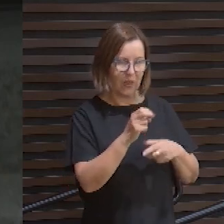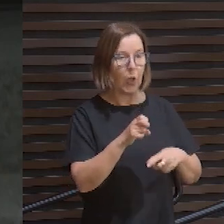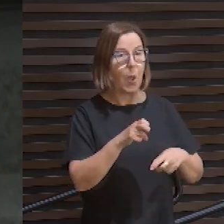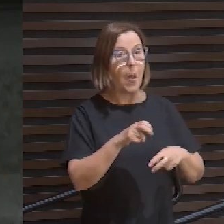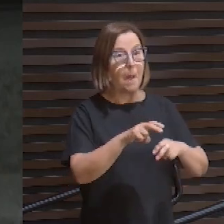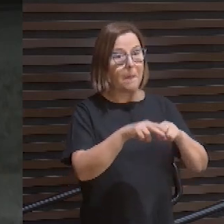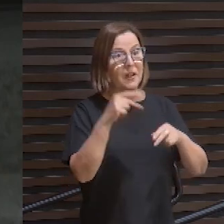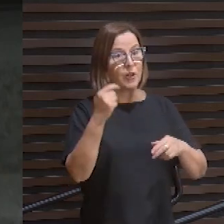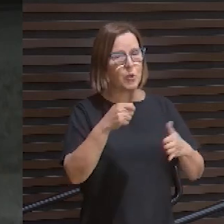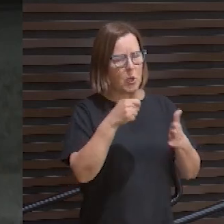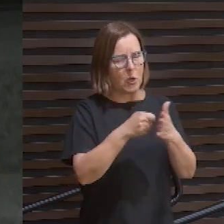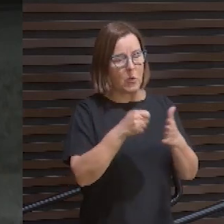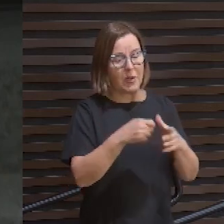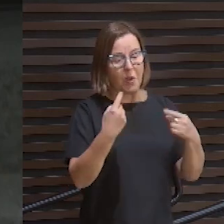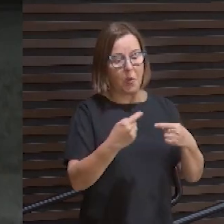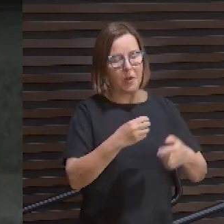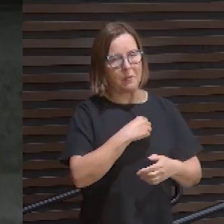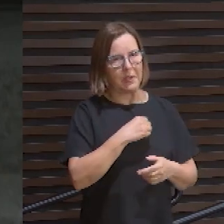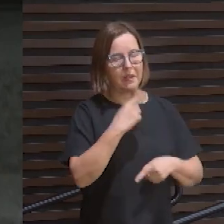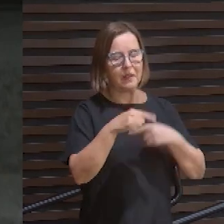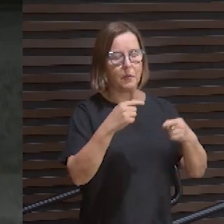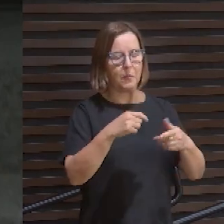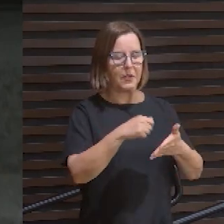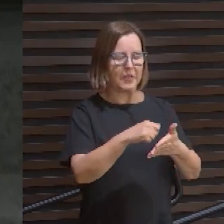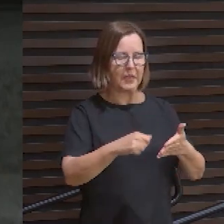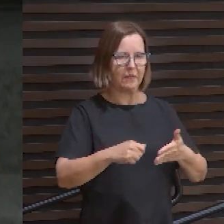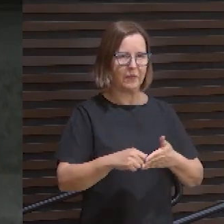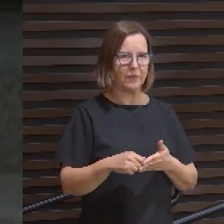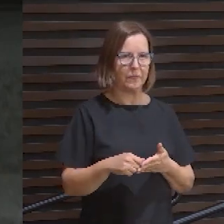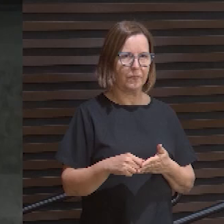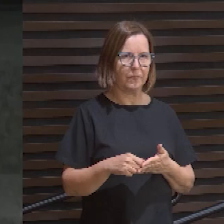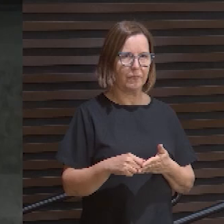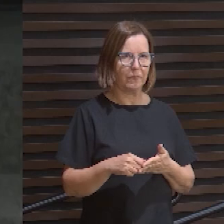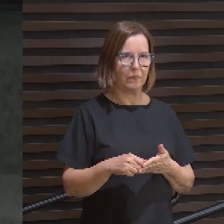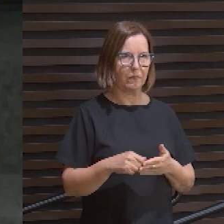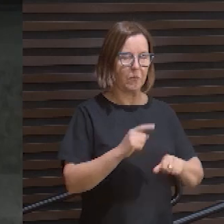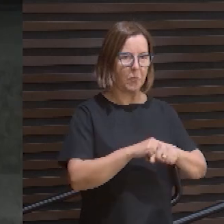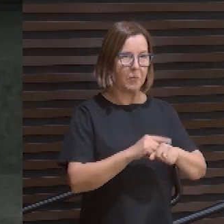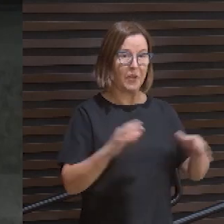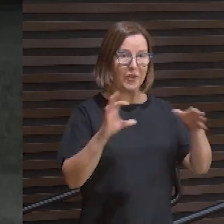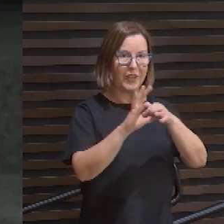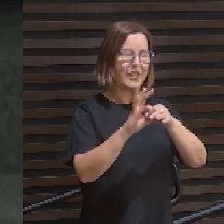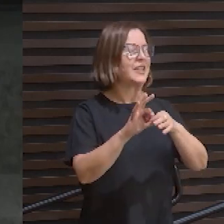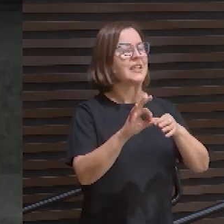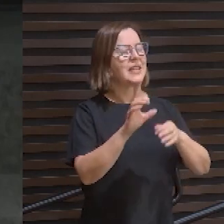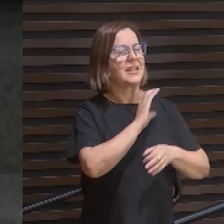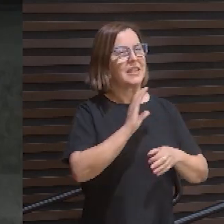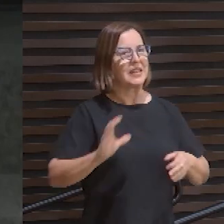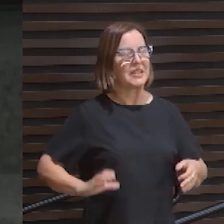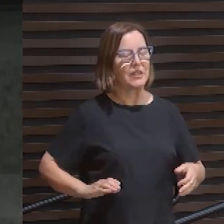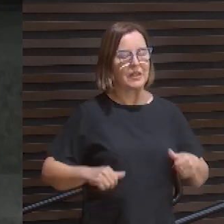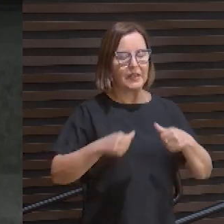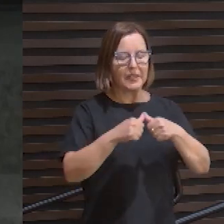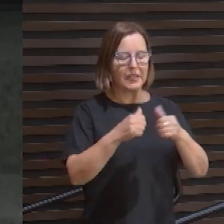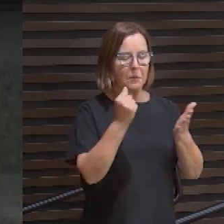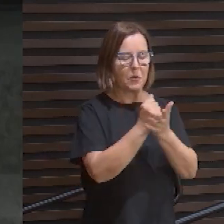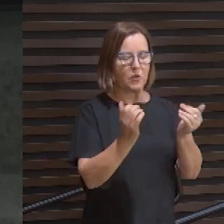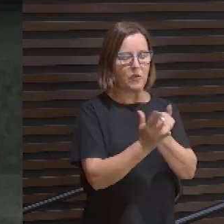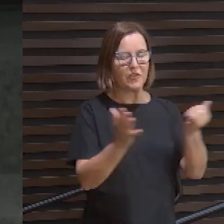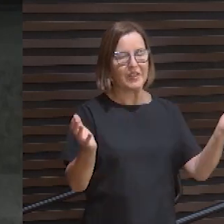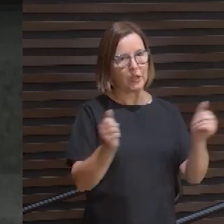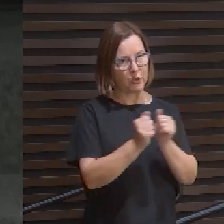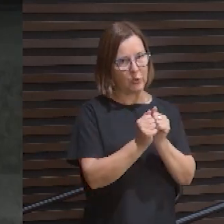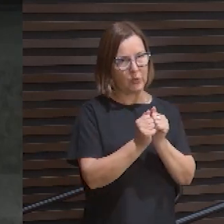Mas ele depois escreveu isso aqui. Ao nos unirmos a Cristo, estamos crucificados com Ele.